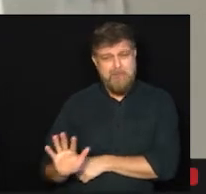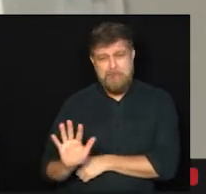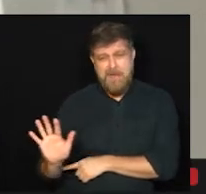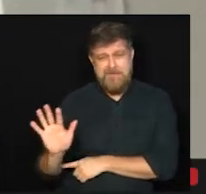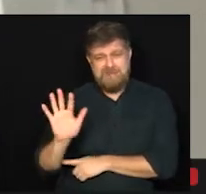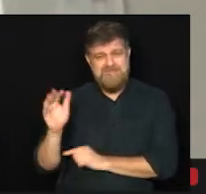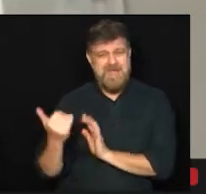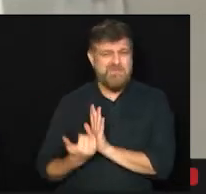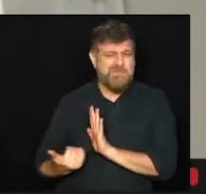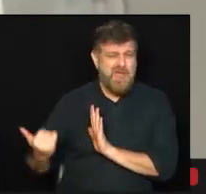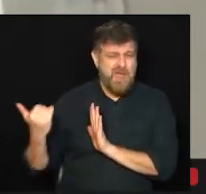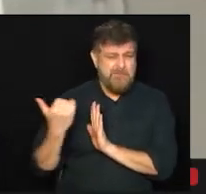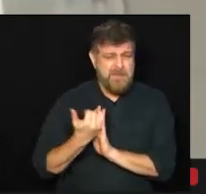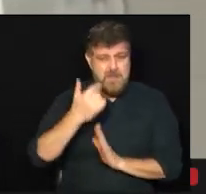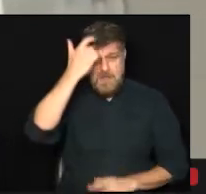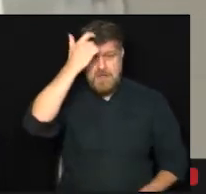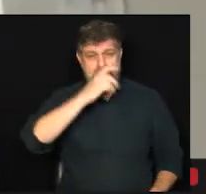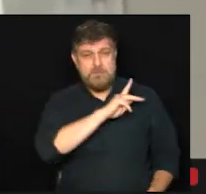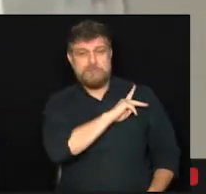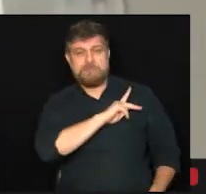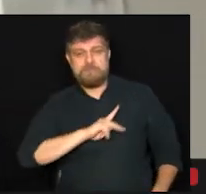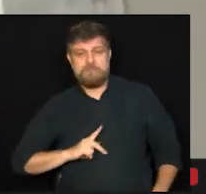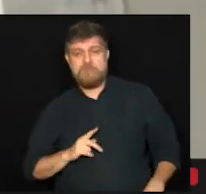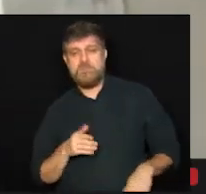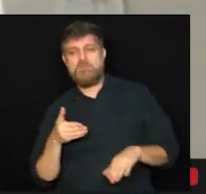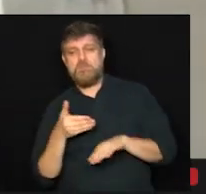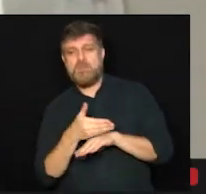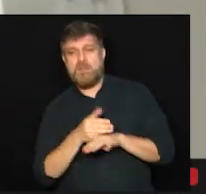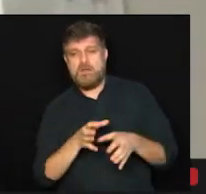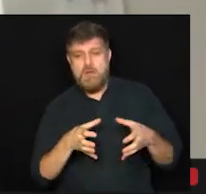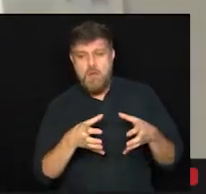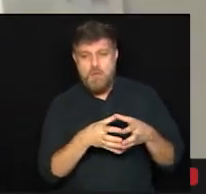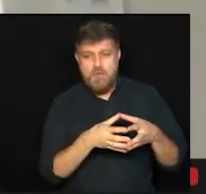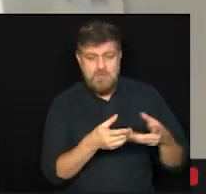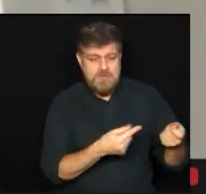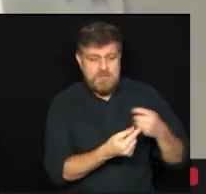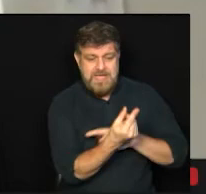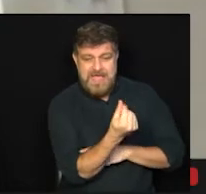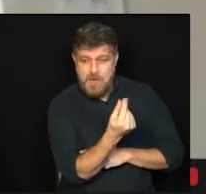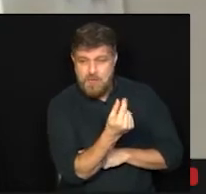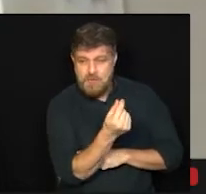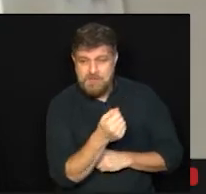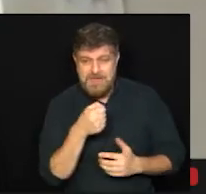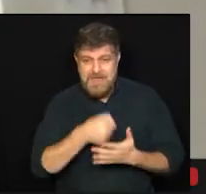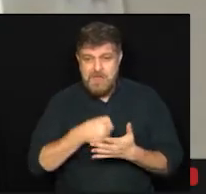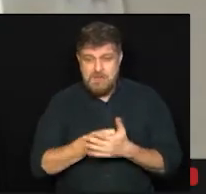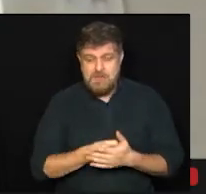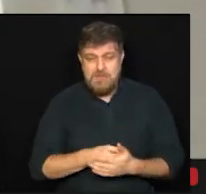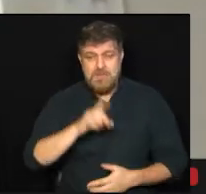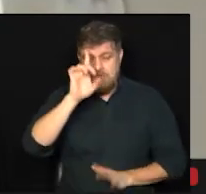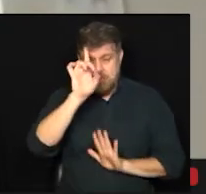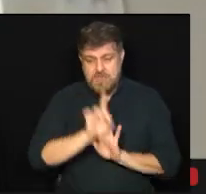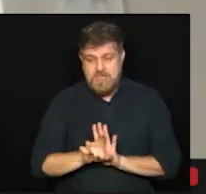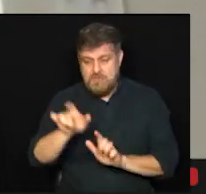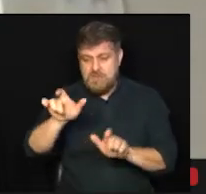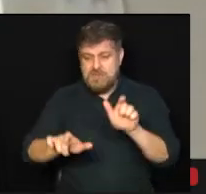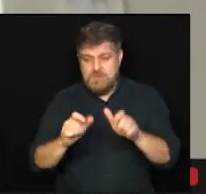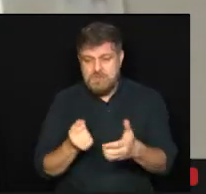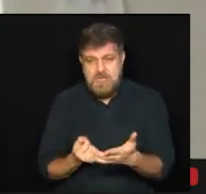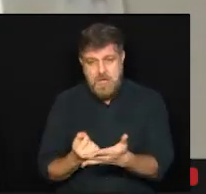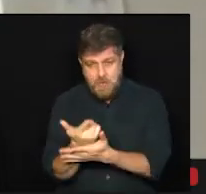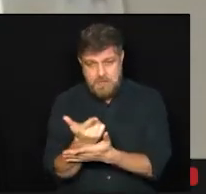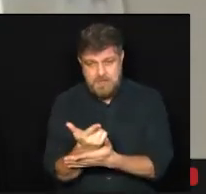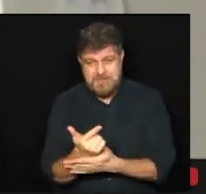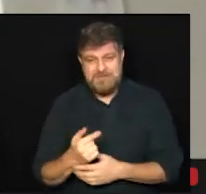eu faço parte, sou presidente da Comissão de Economia e Defesa do Consumidor. E este tema